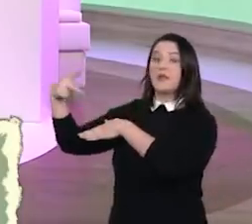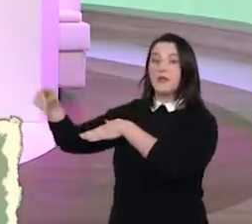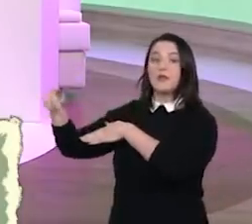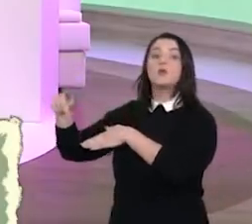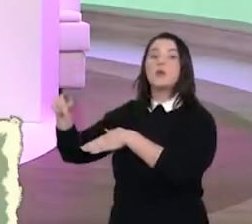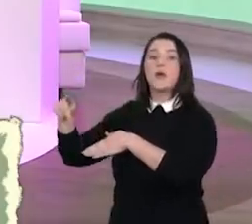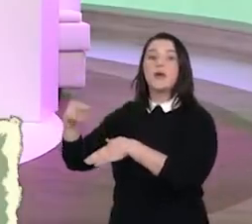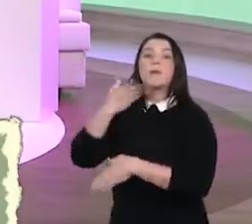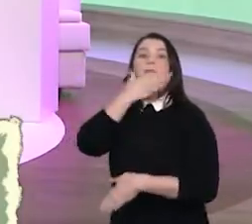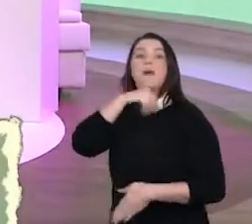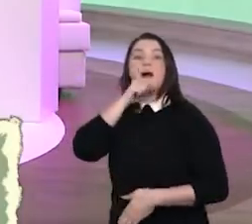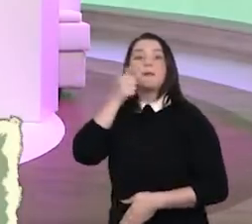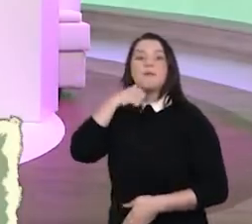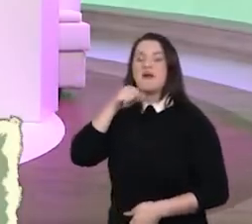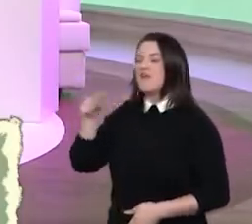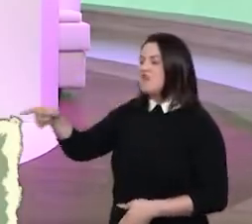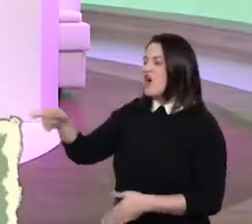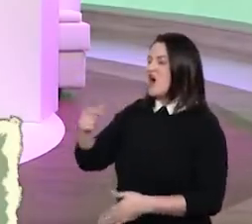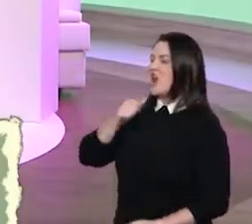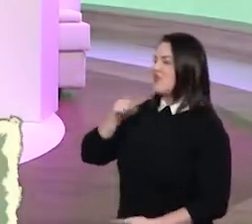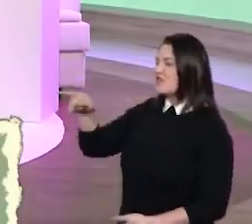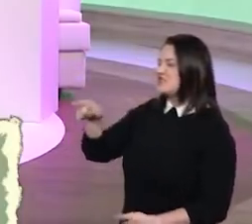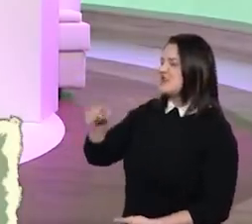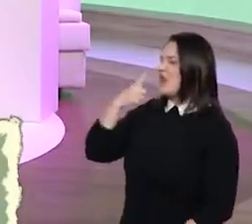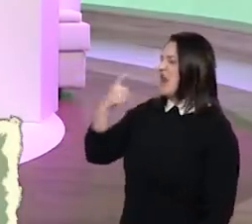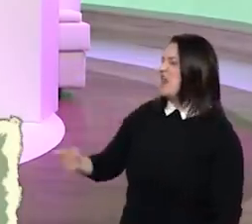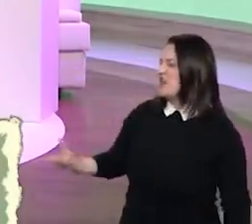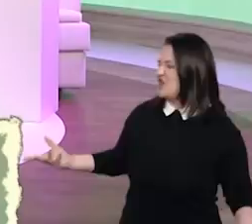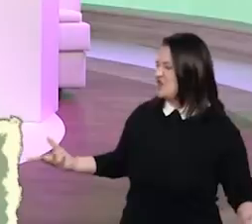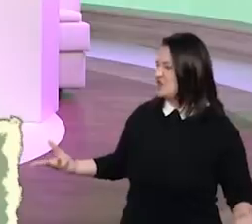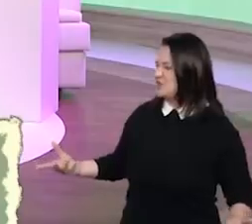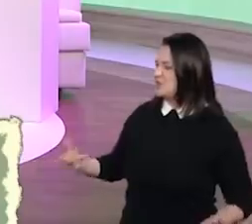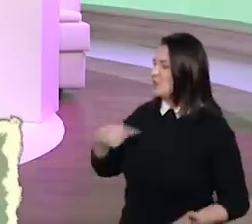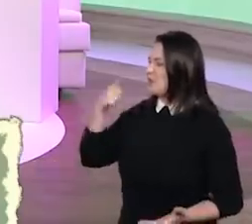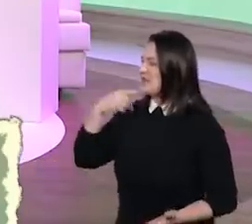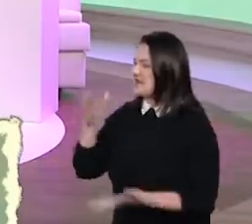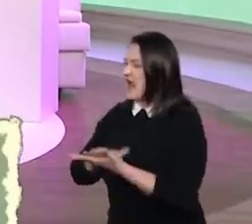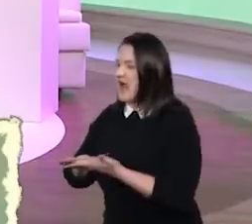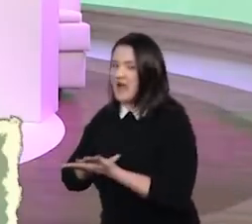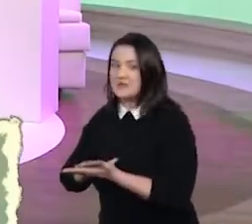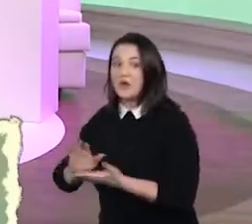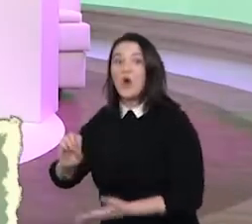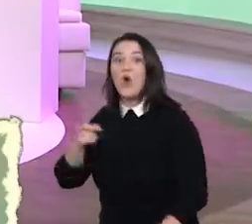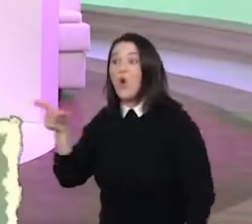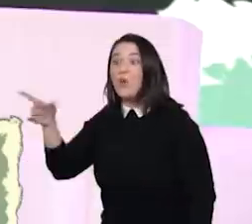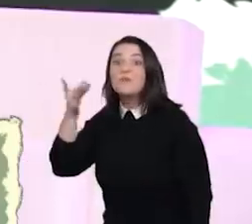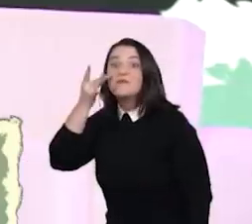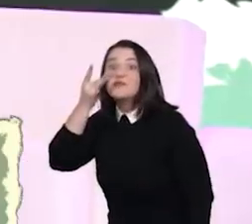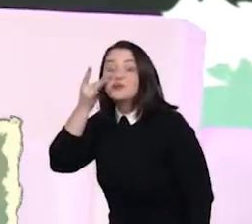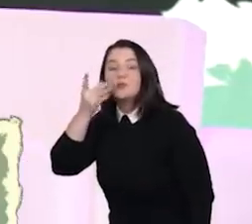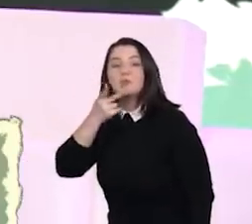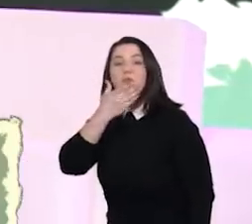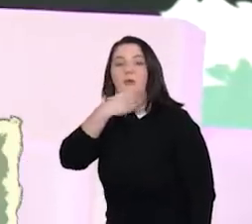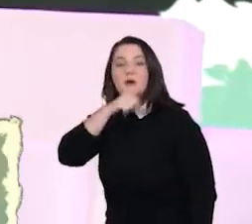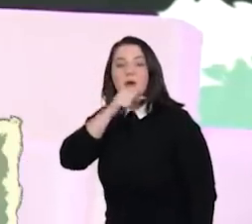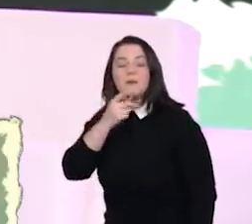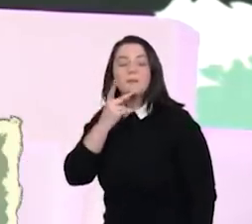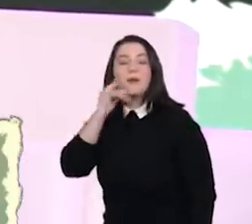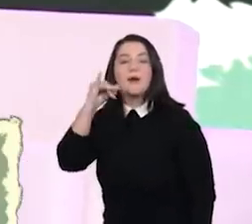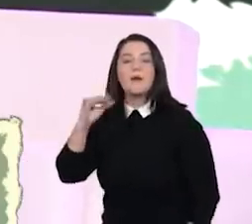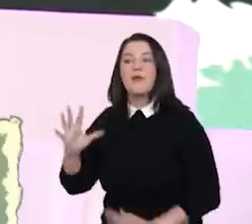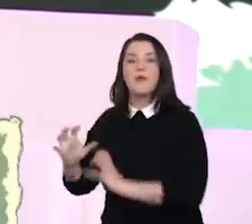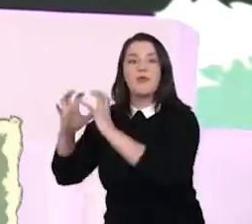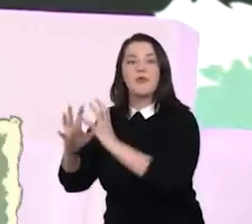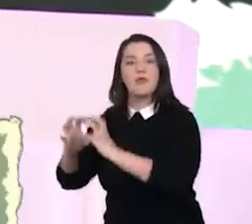não presta, não vai dar nada quando crescer. Ou ele viu os pais brigarem muito. E por conta disso, o hipocampo